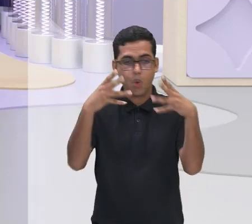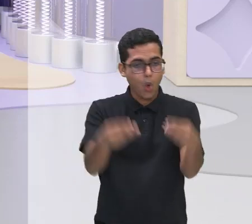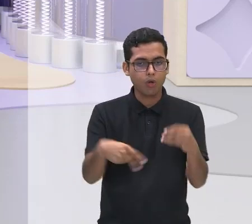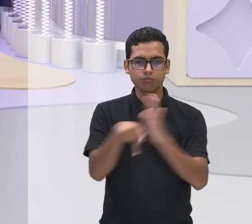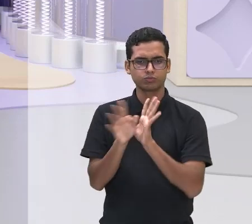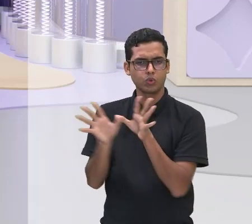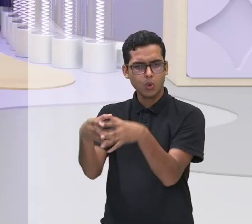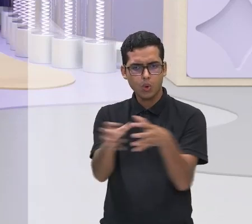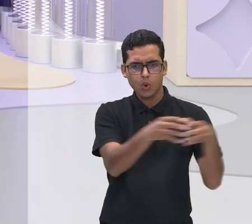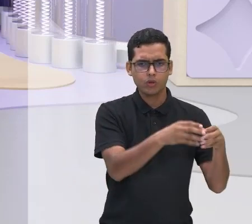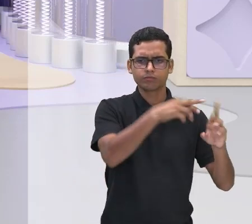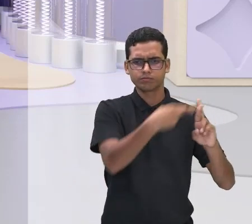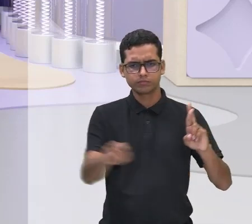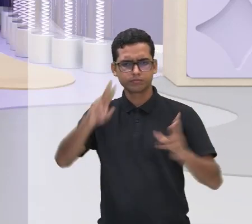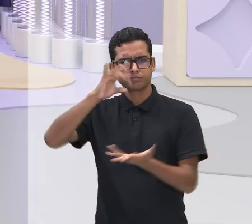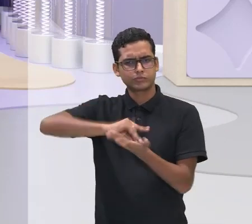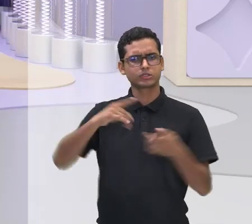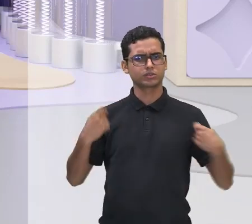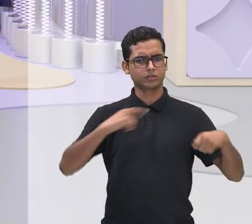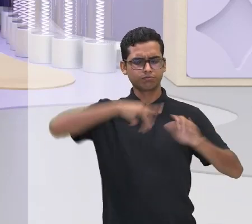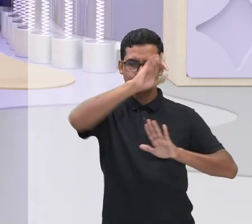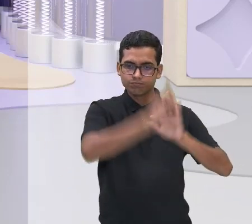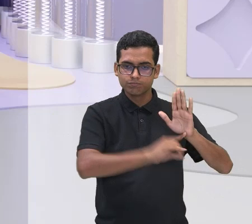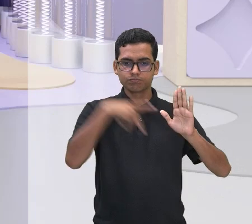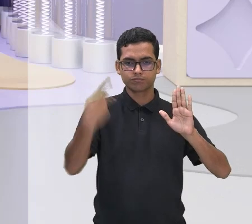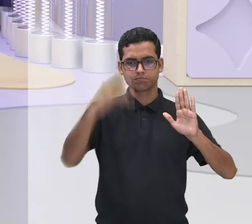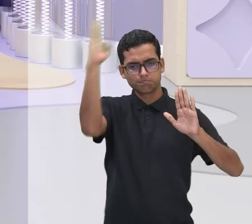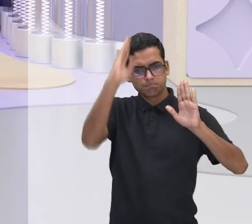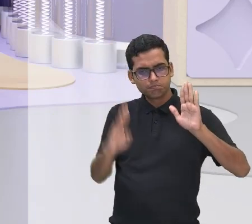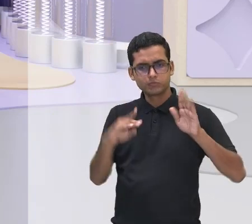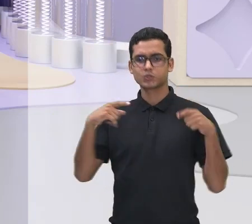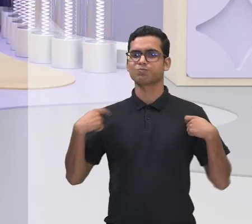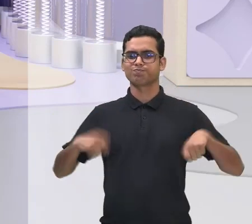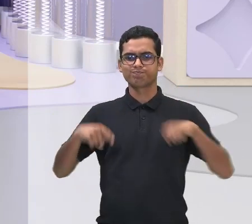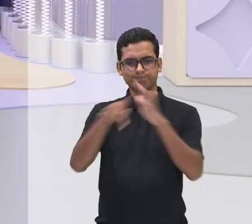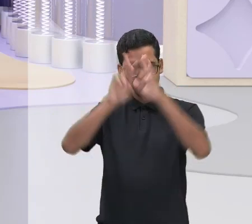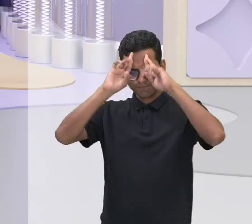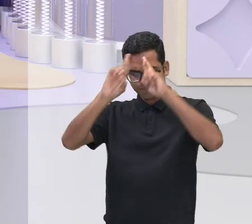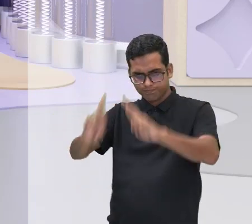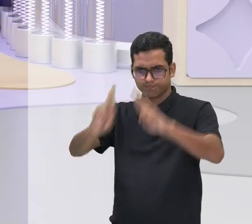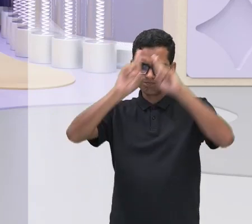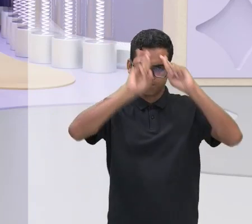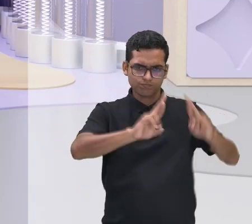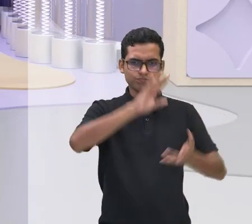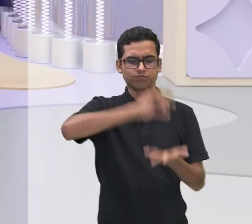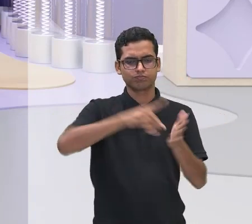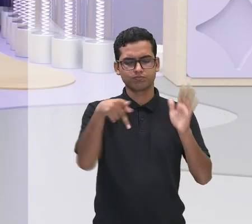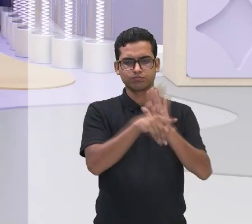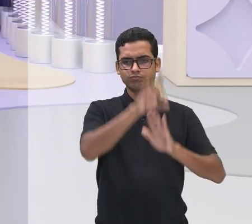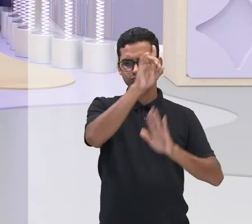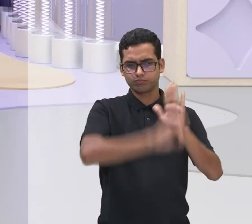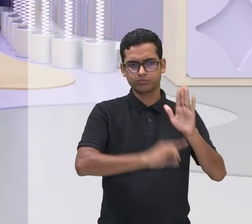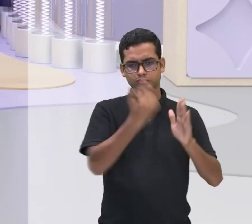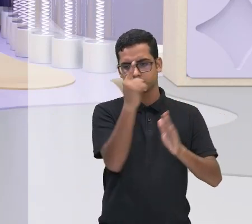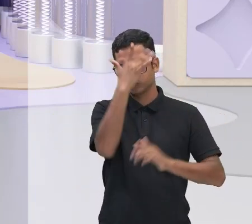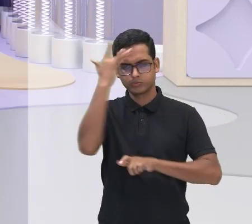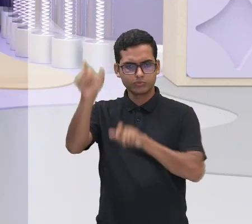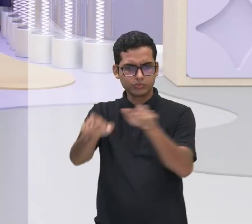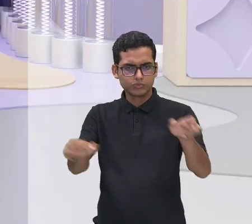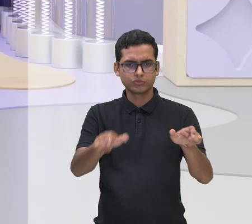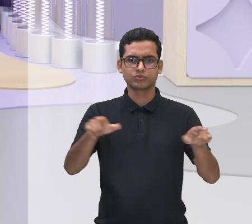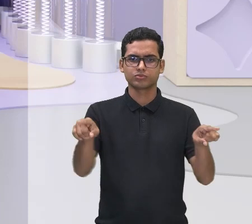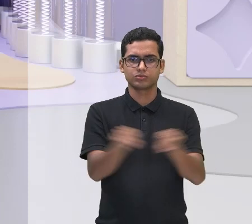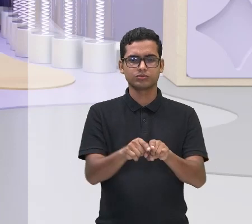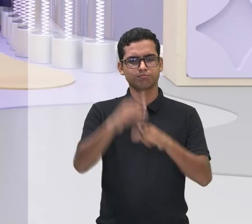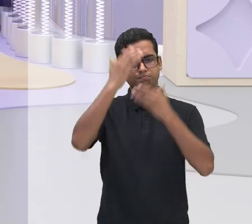grupo religioso tem seu direito no Brasil e precisa respeitar o direito dos outros.